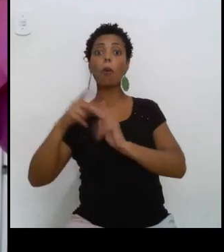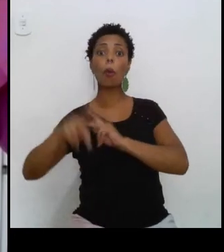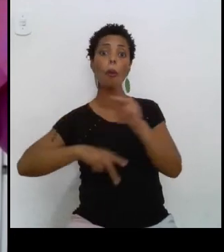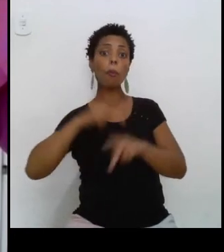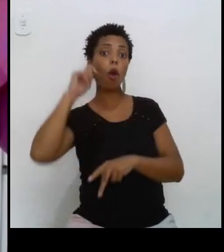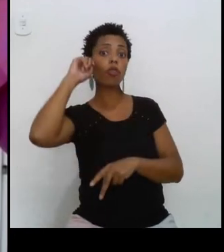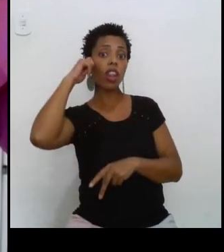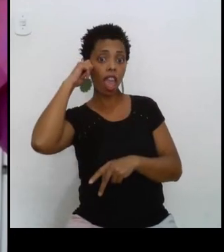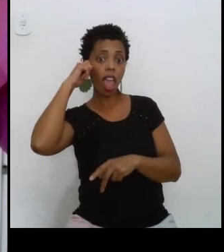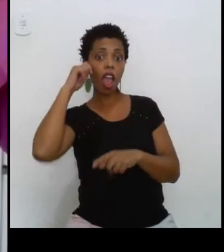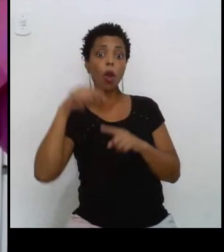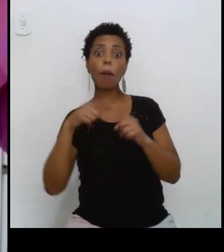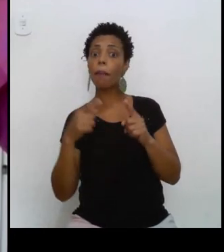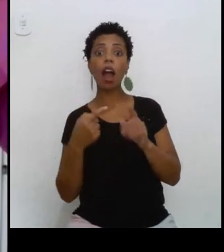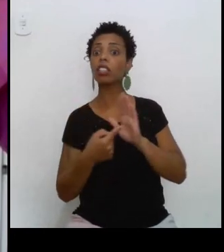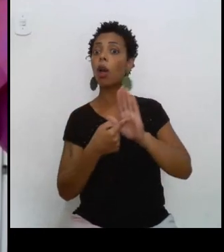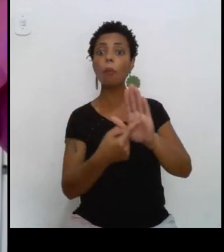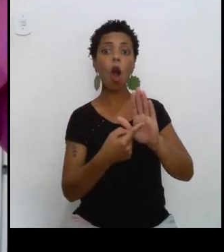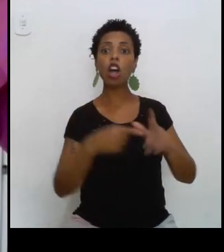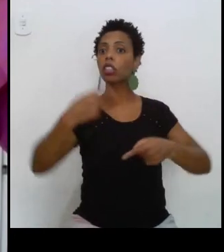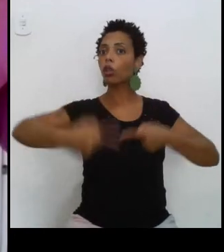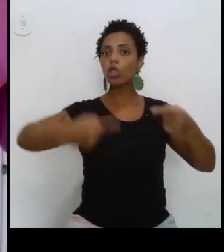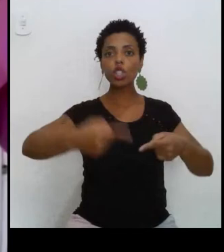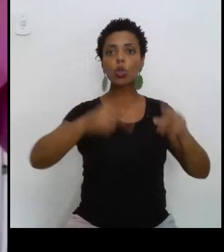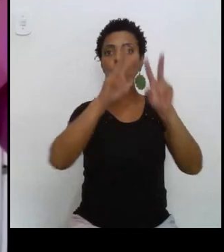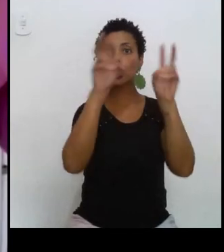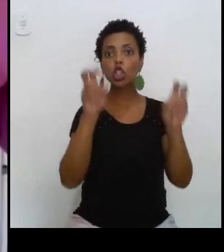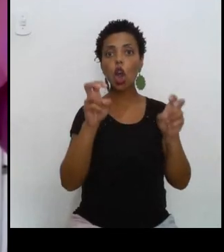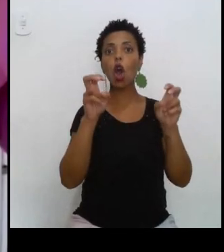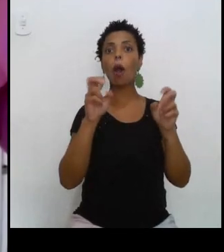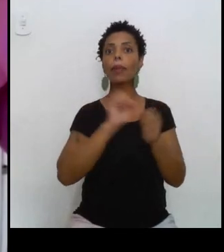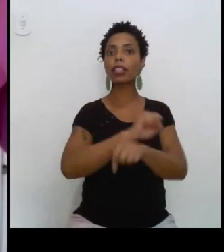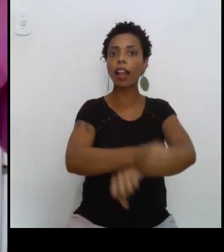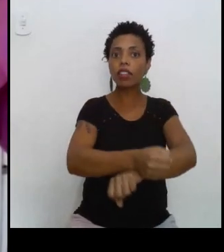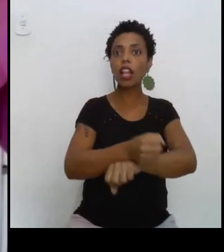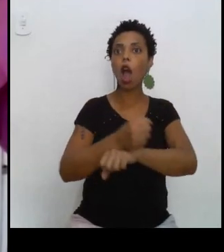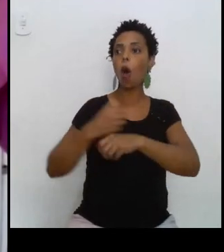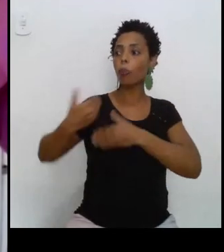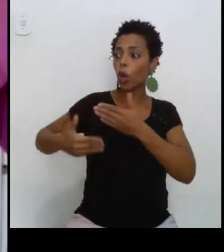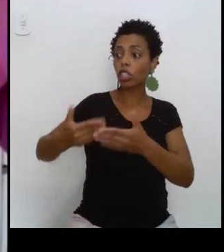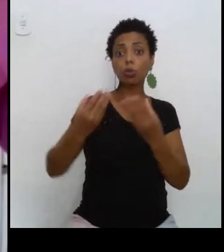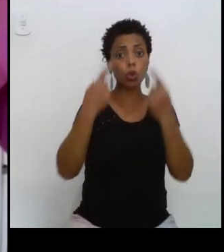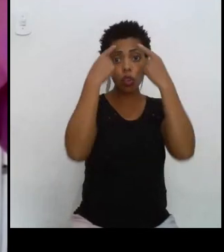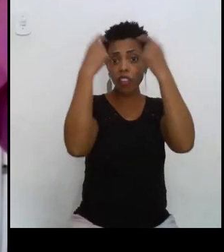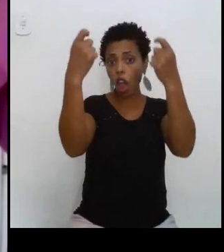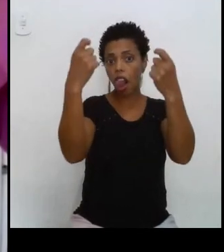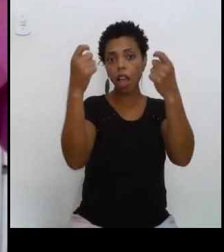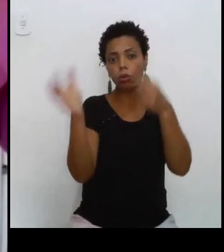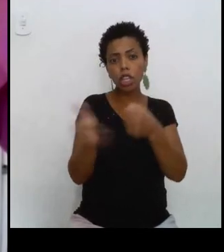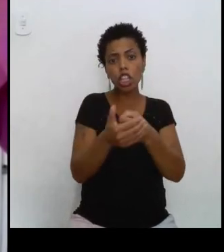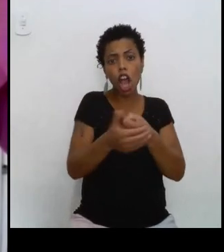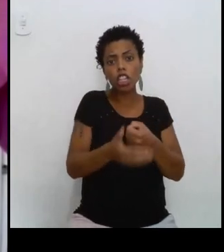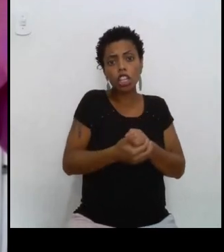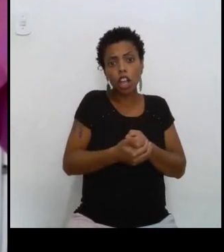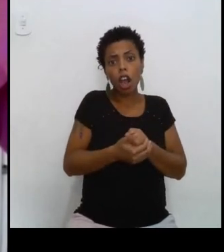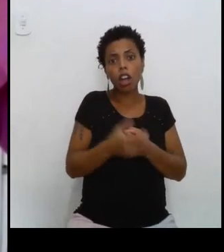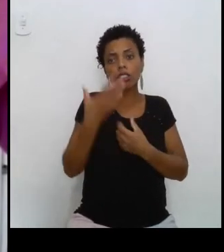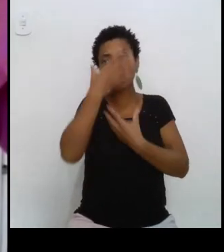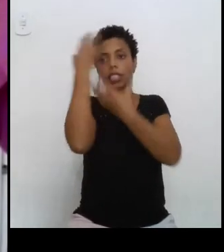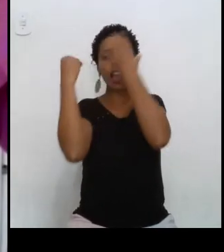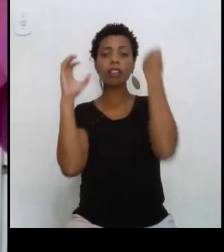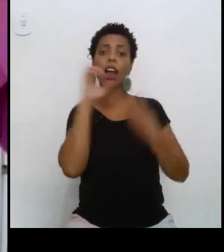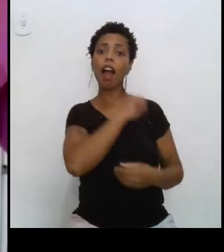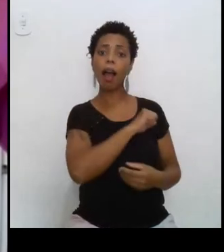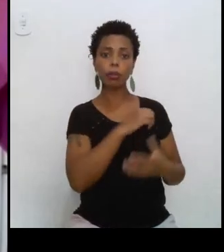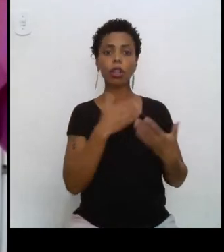o processo de escravidão em todo o processo violento que foi eu acho que abrir este diálogo ele é fundamental dessa com processo